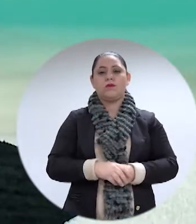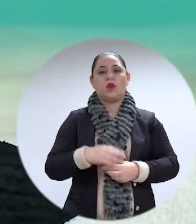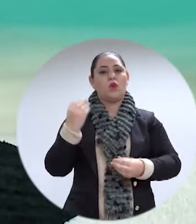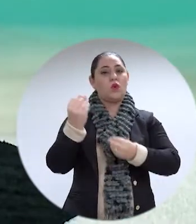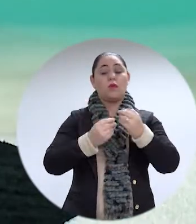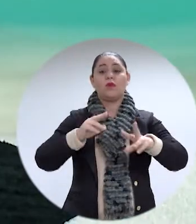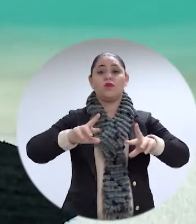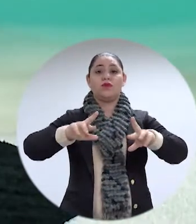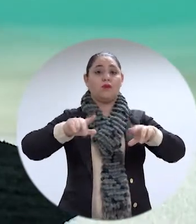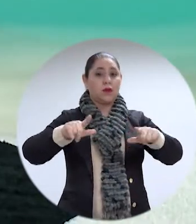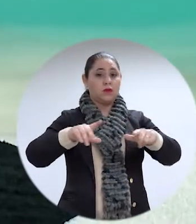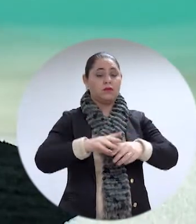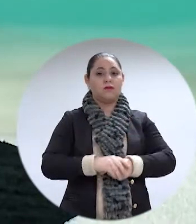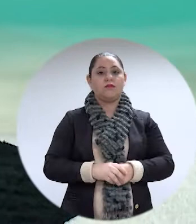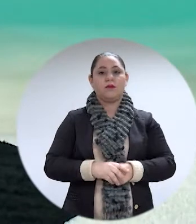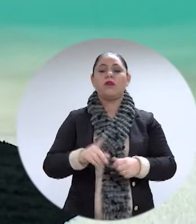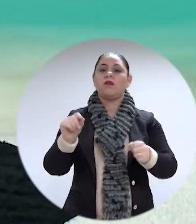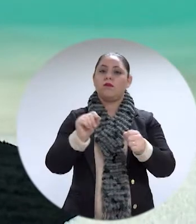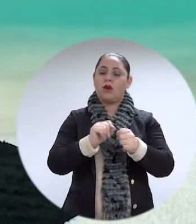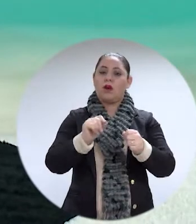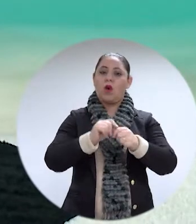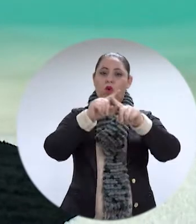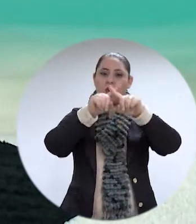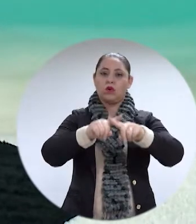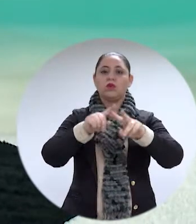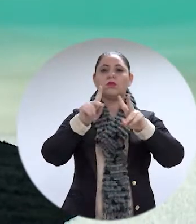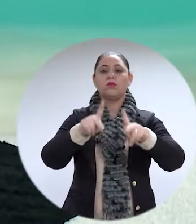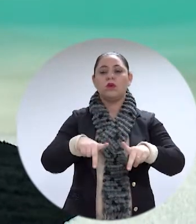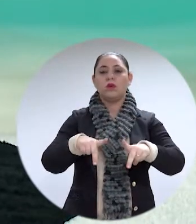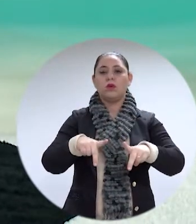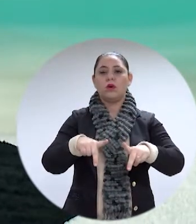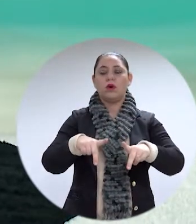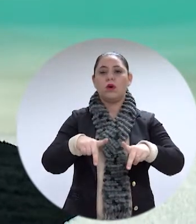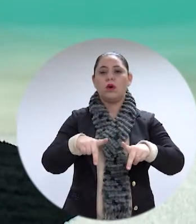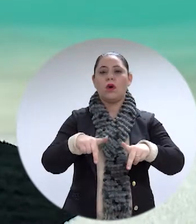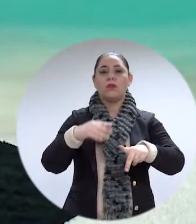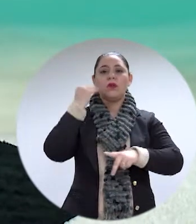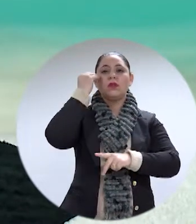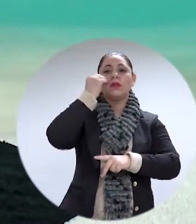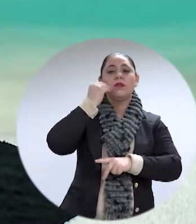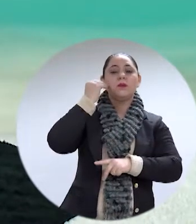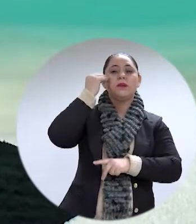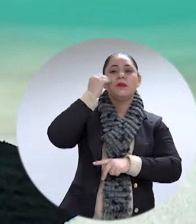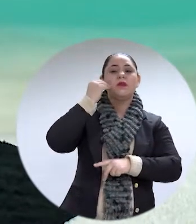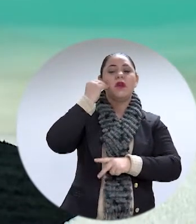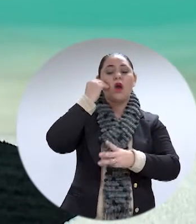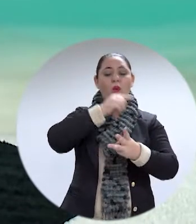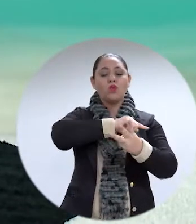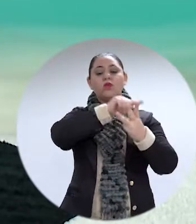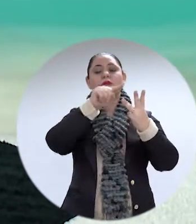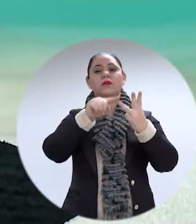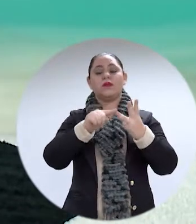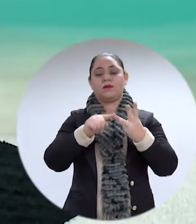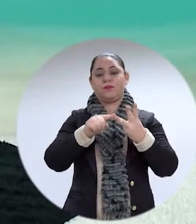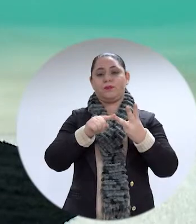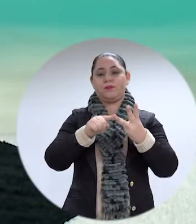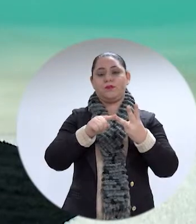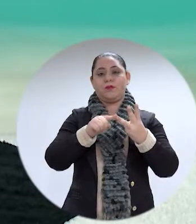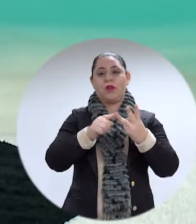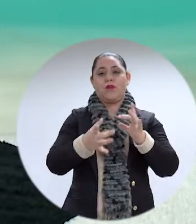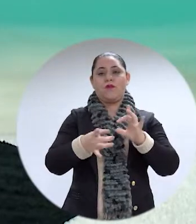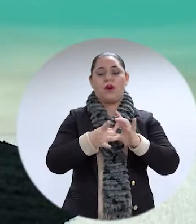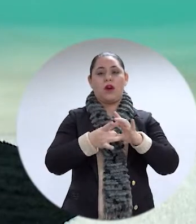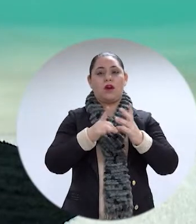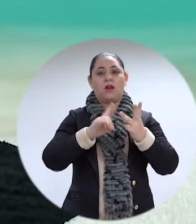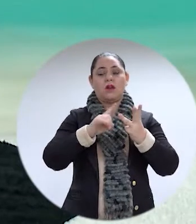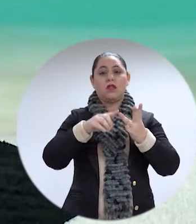que a gente tem hoje, com uma diferença. Fará parte do concurso público um período de experiência. Aí vem o terceiro vínculo.